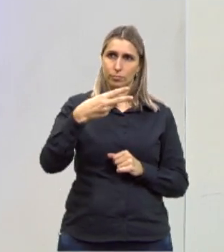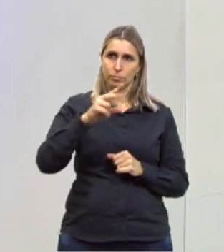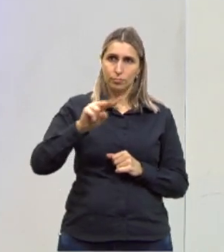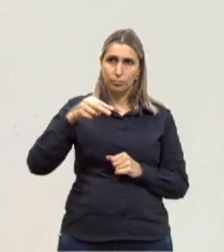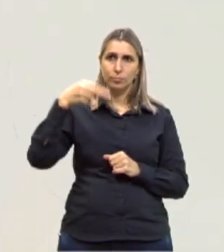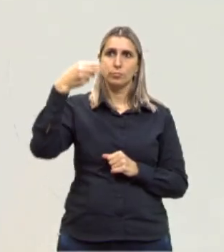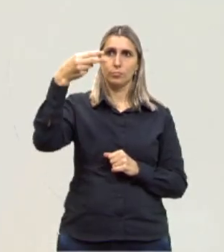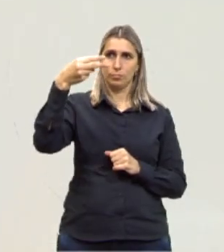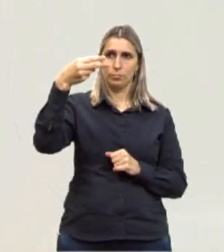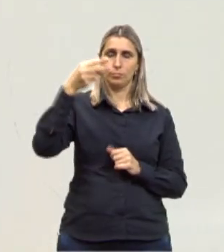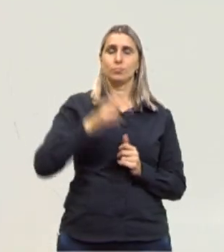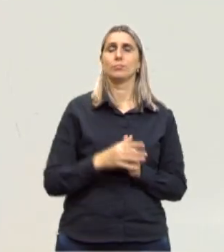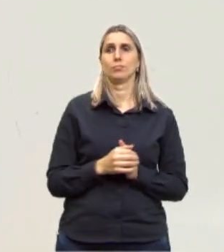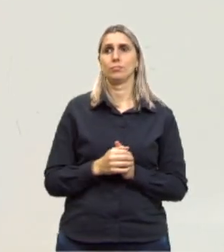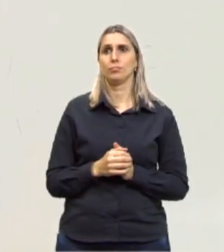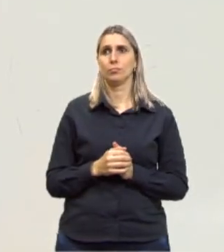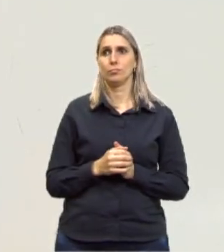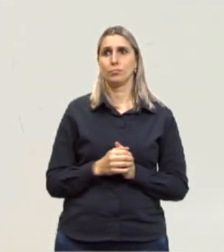ao quadrado,